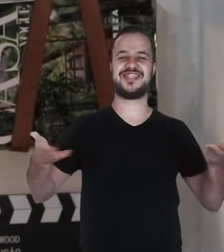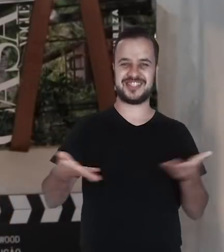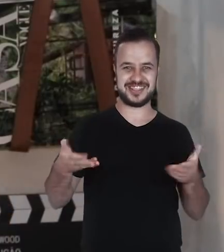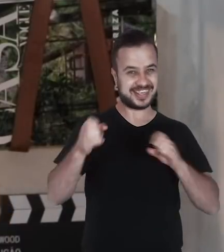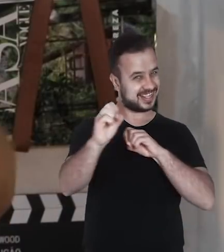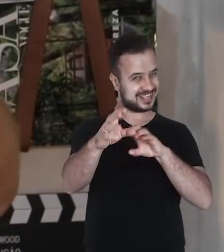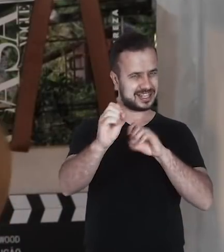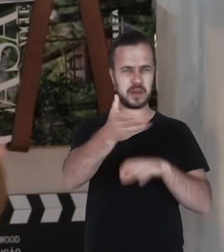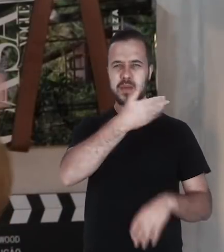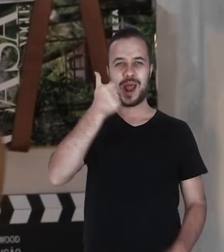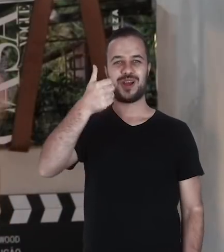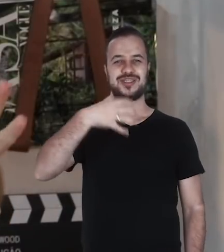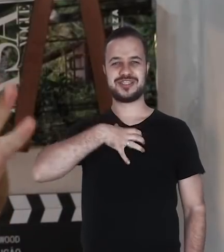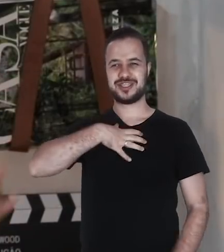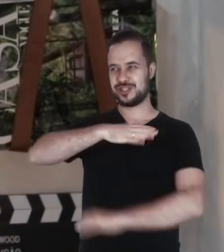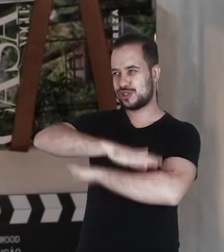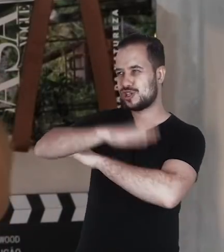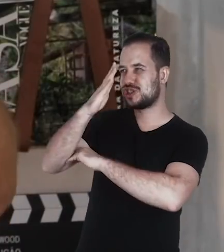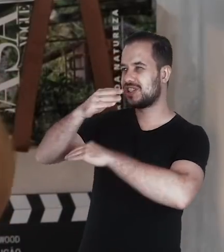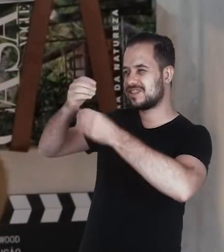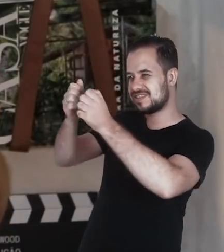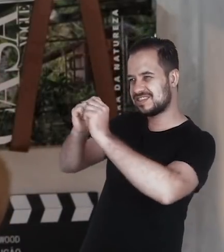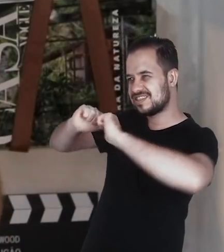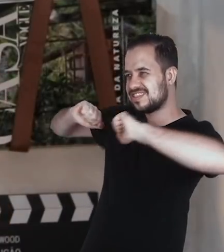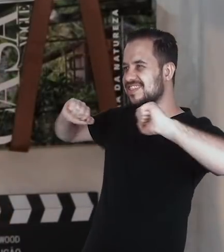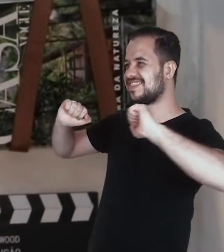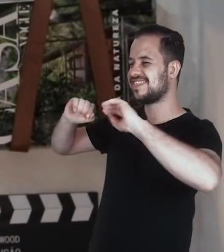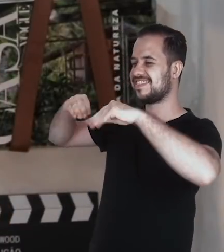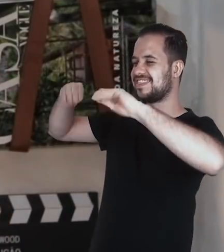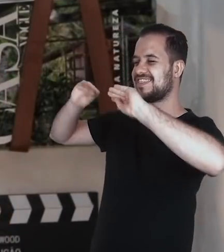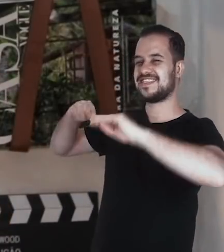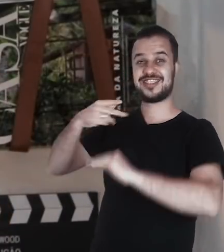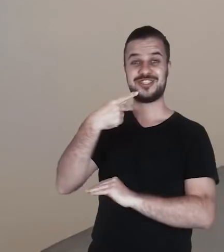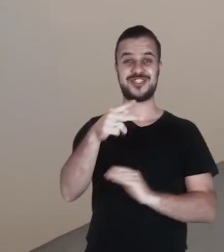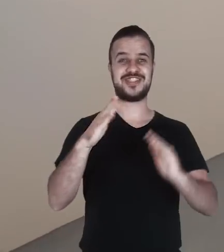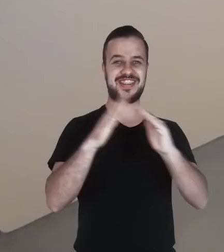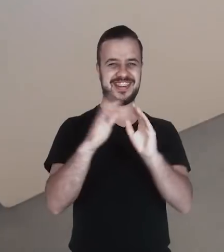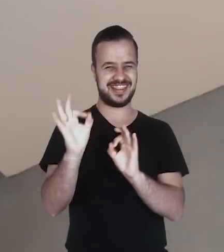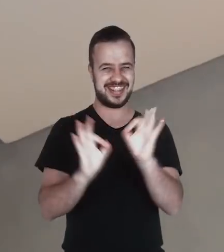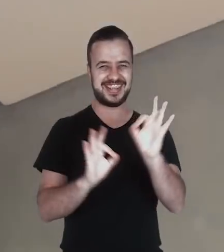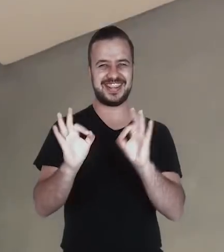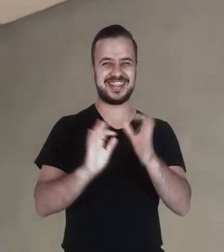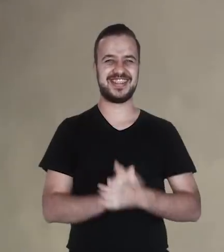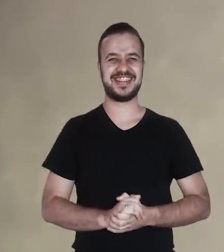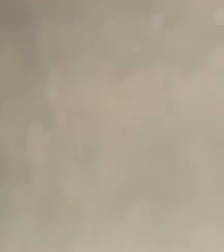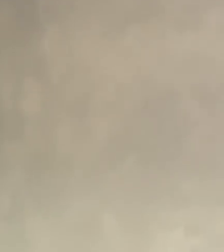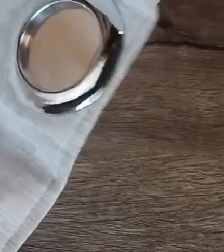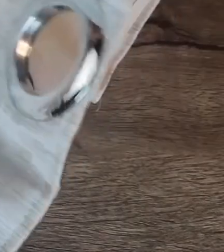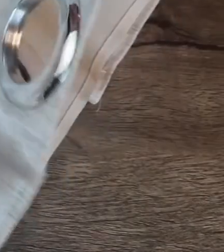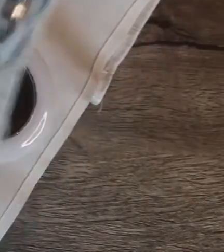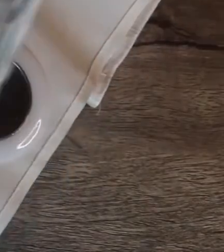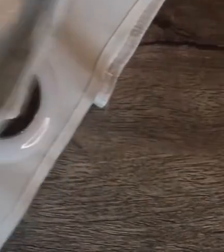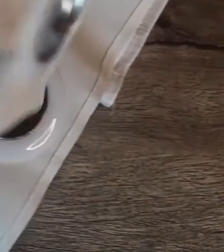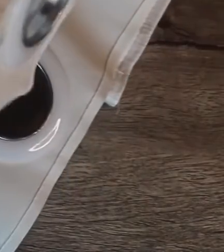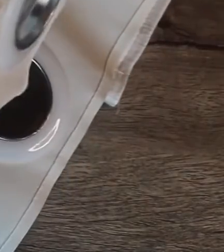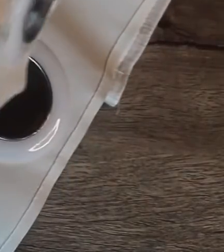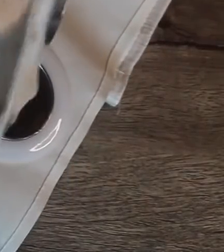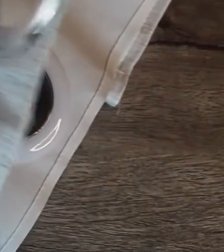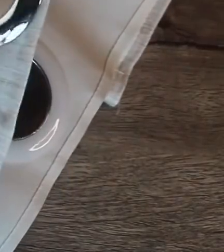No vídeo de hoje eu vou te ensinar a melhor maneira de escolher cortinas para você decorar a sua casa.